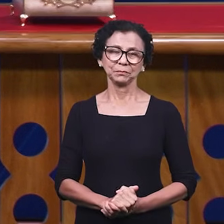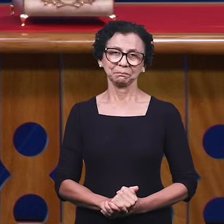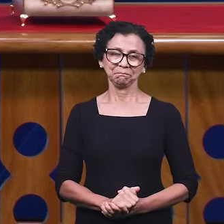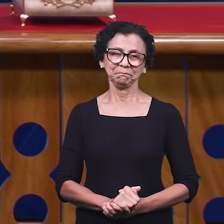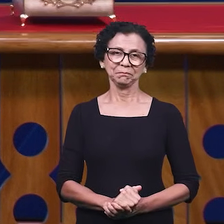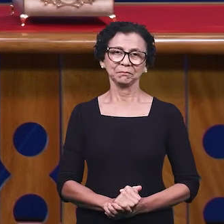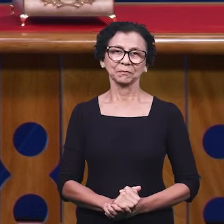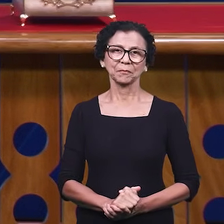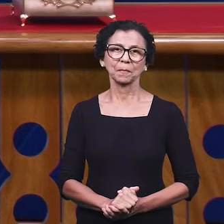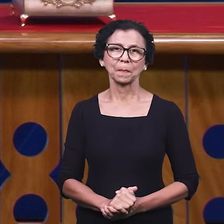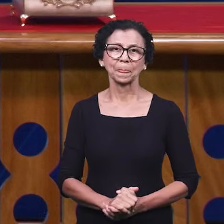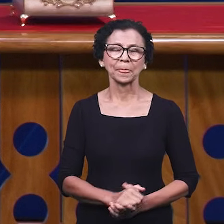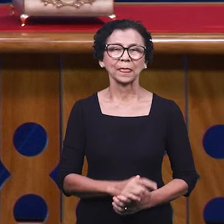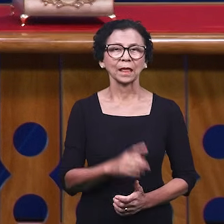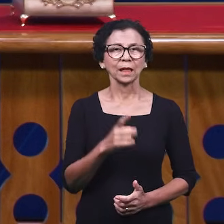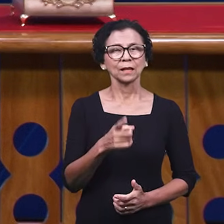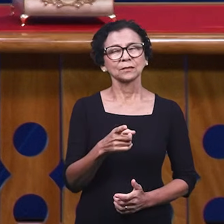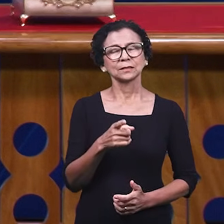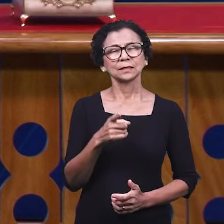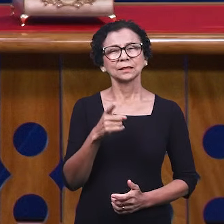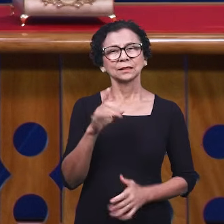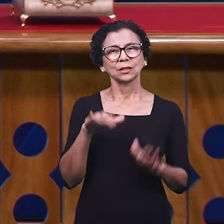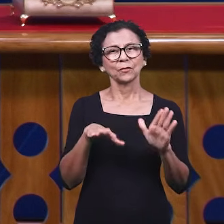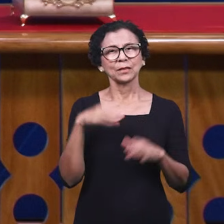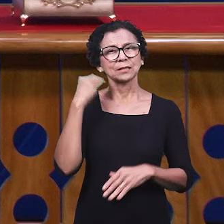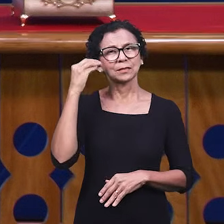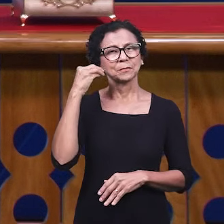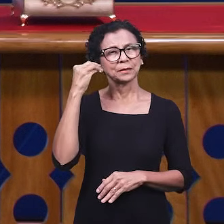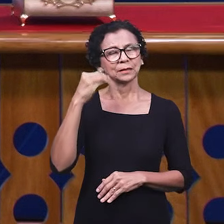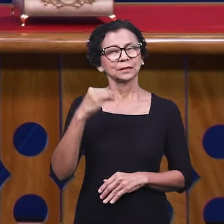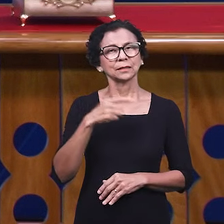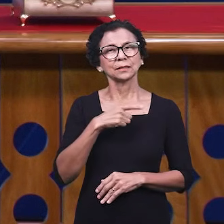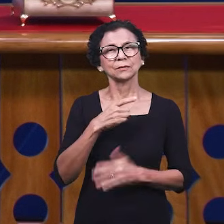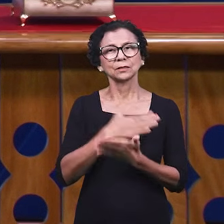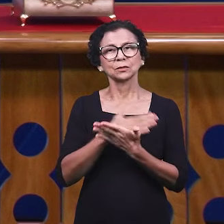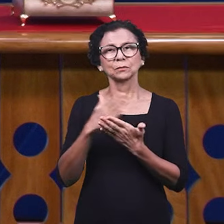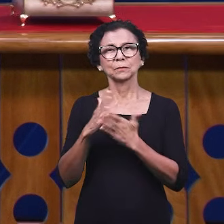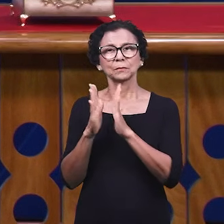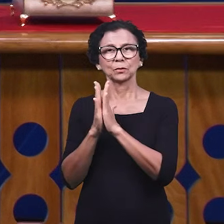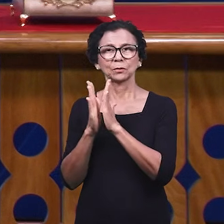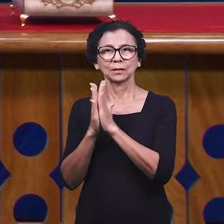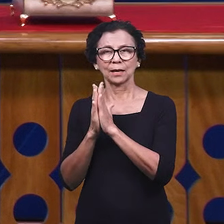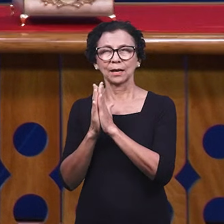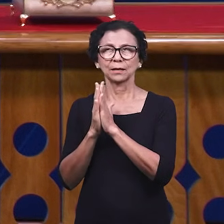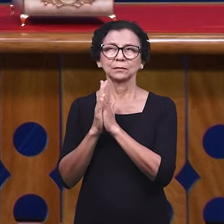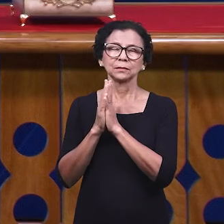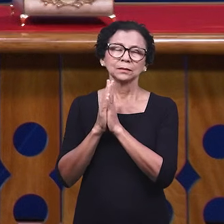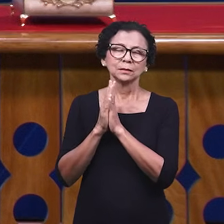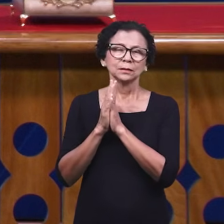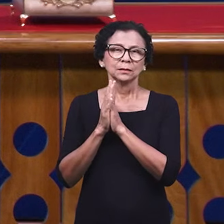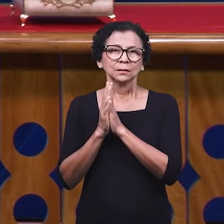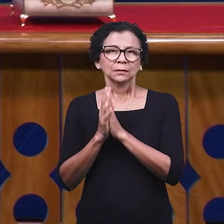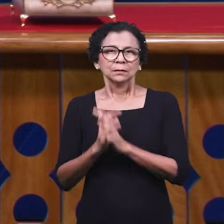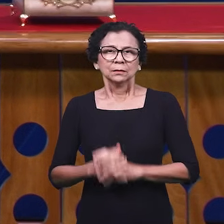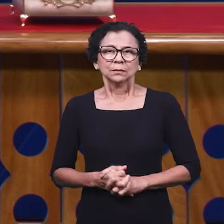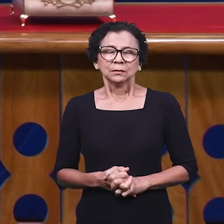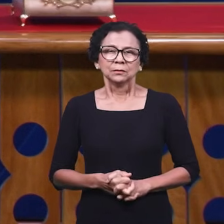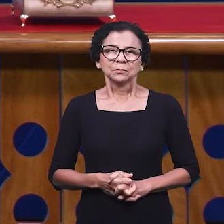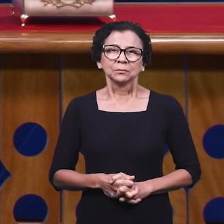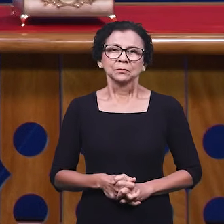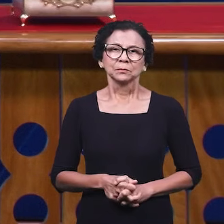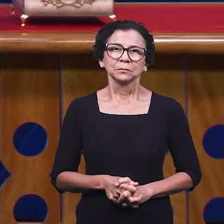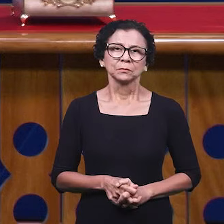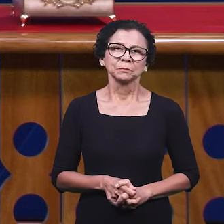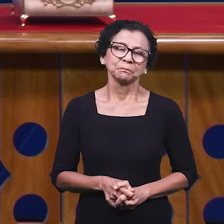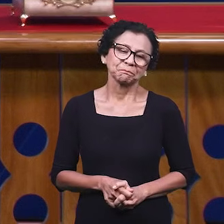às vezes, você começa a falar, se você já viveu essa experiência, você vai entender, você começa a falar, mas às vezes nós estamos intercedendo